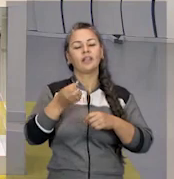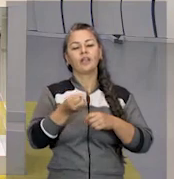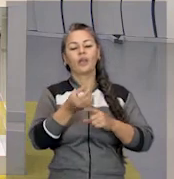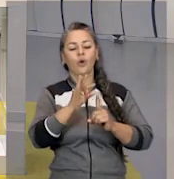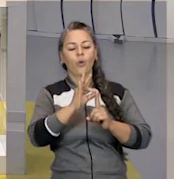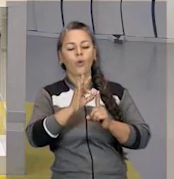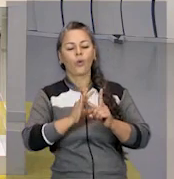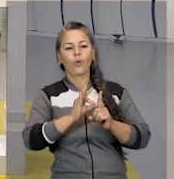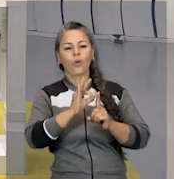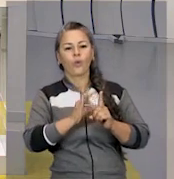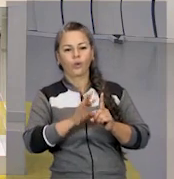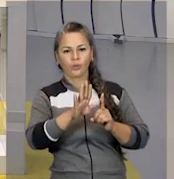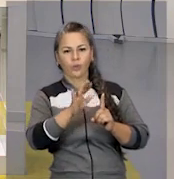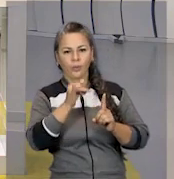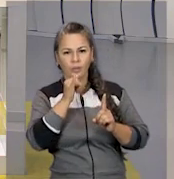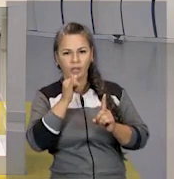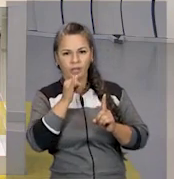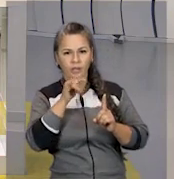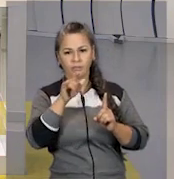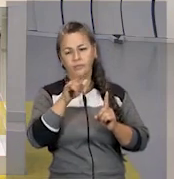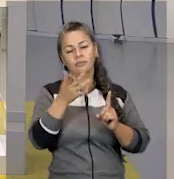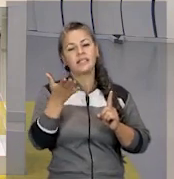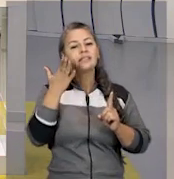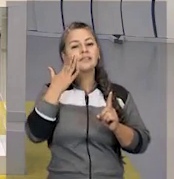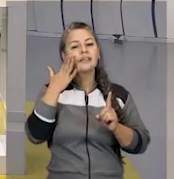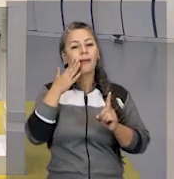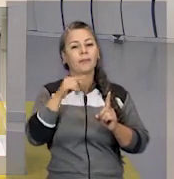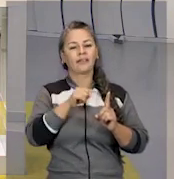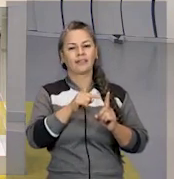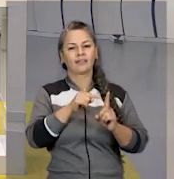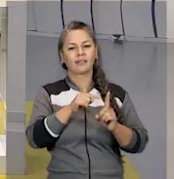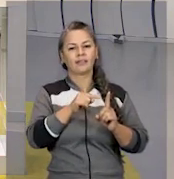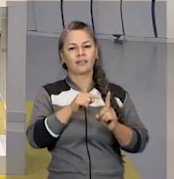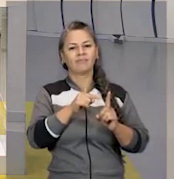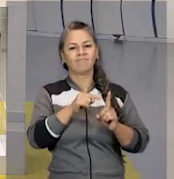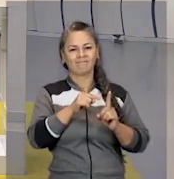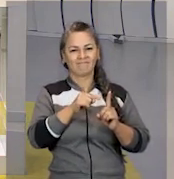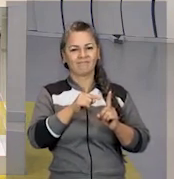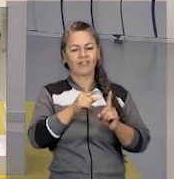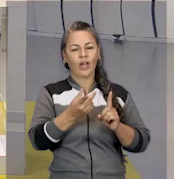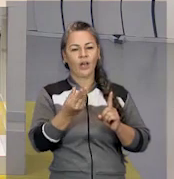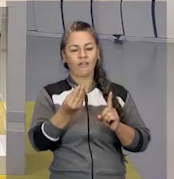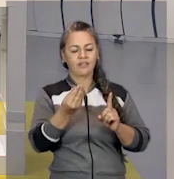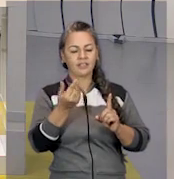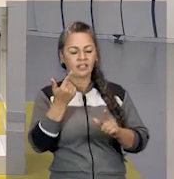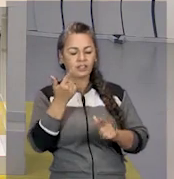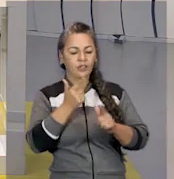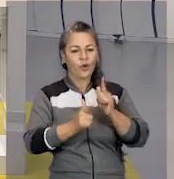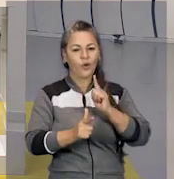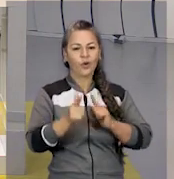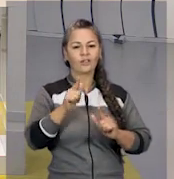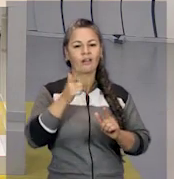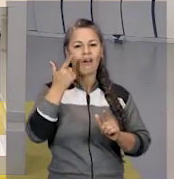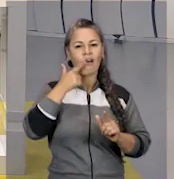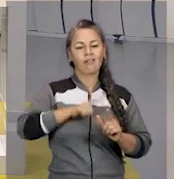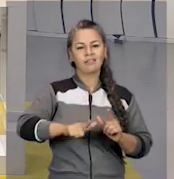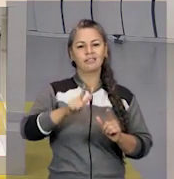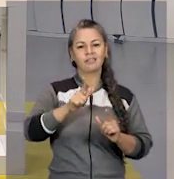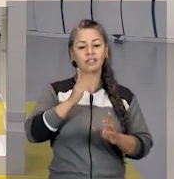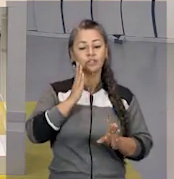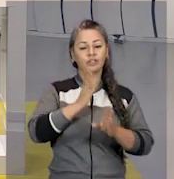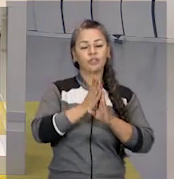você colocar sem que você conheça e aí a partir dali você não vai conseguir fazer a medição se for